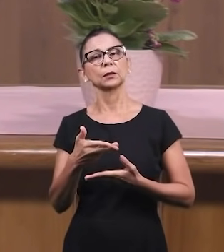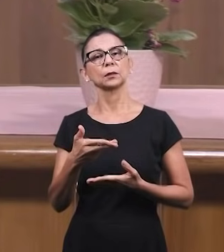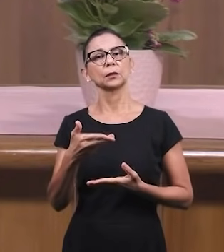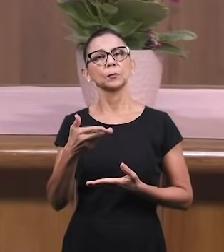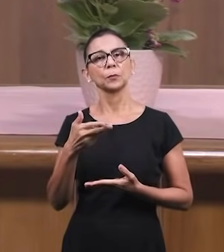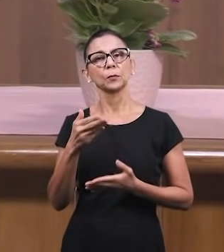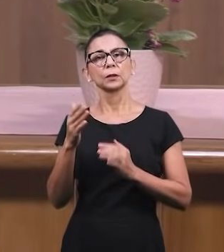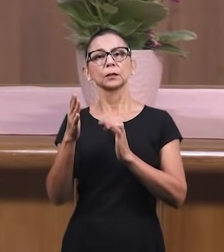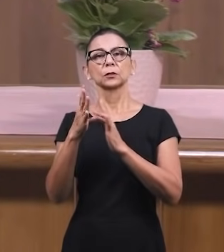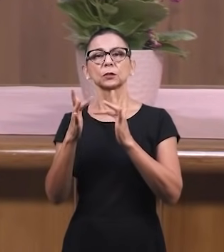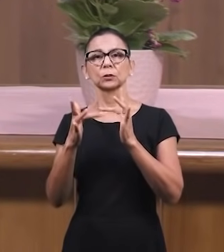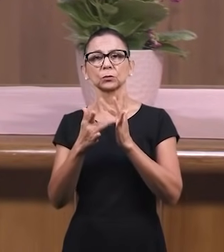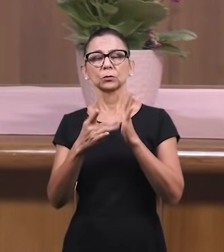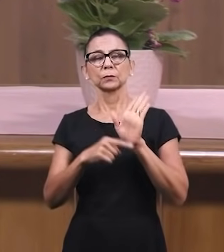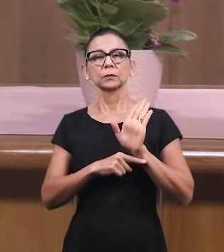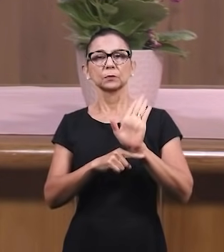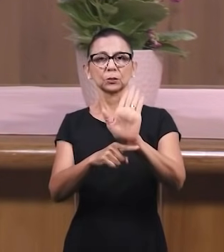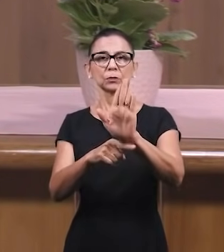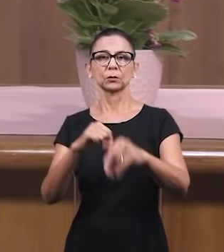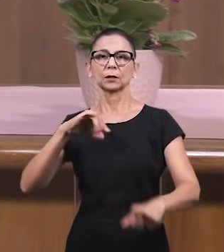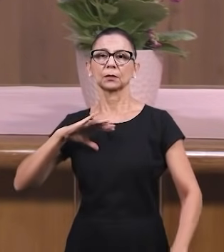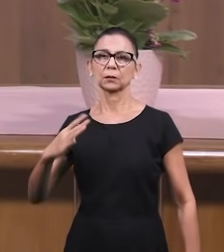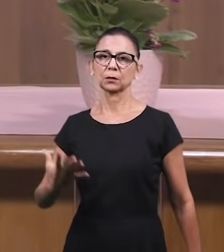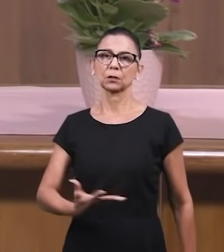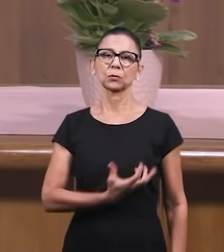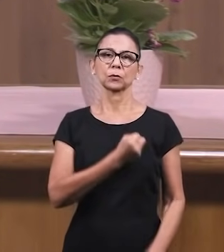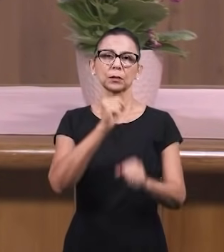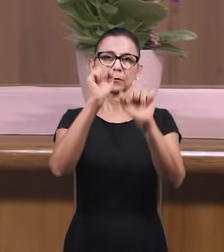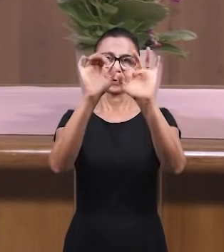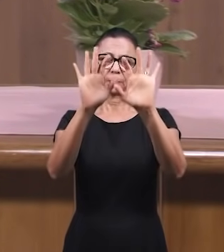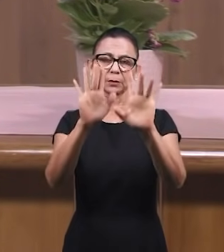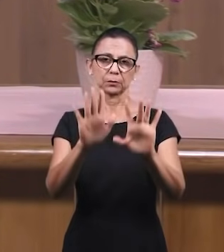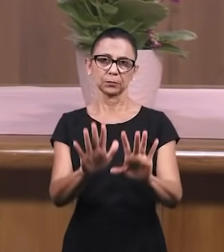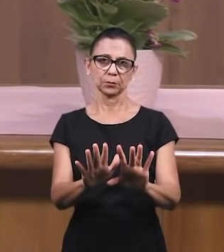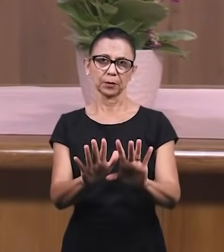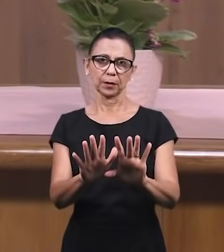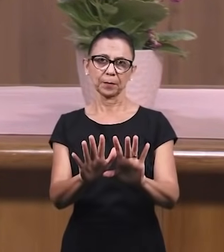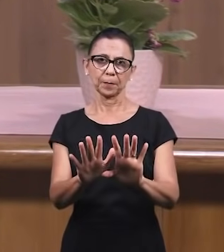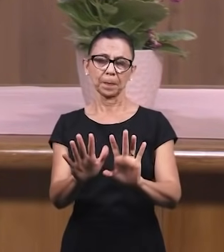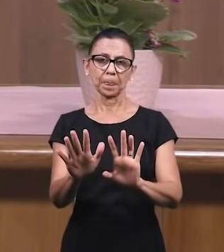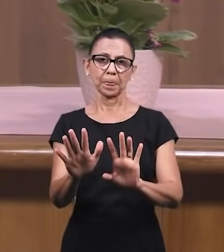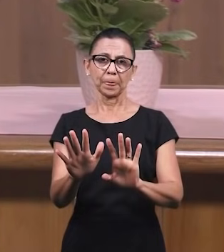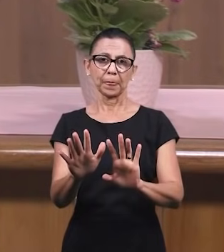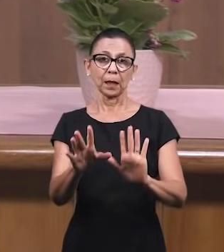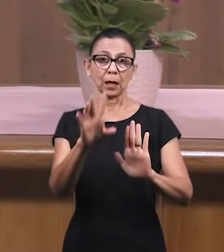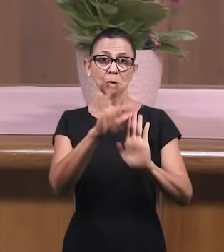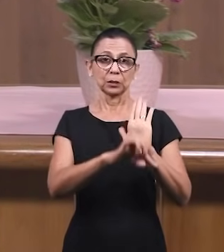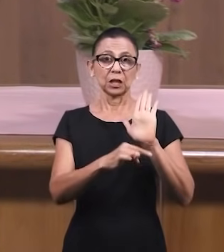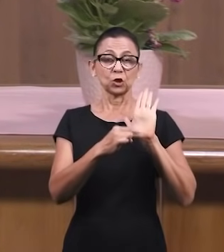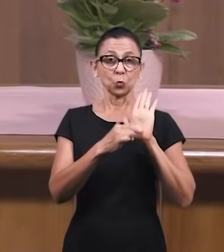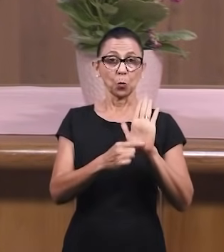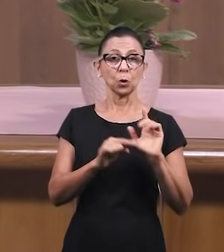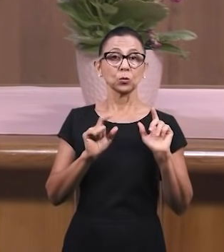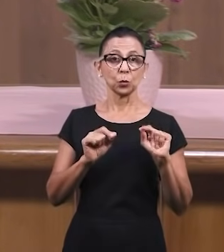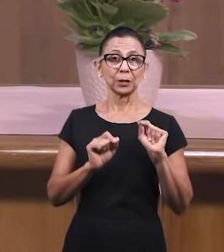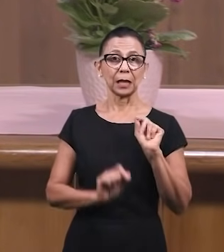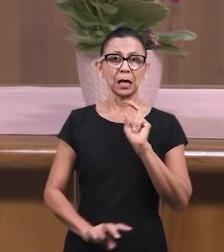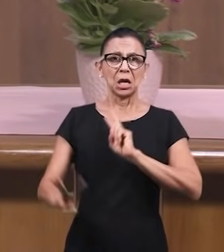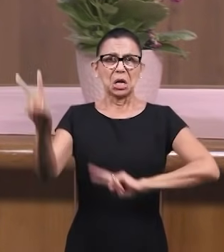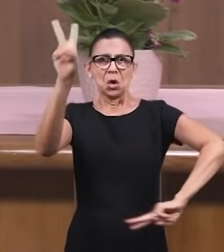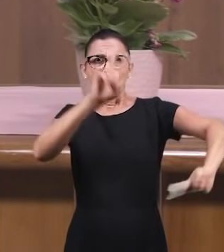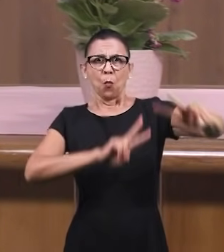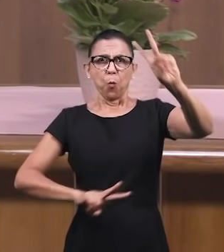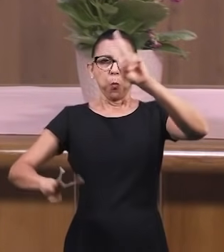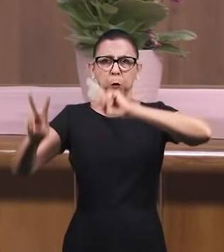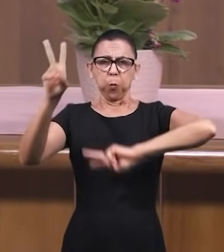vai estender a sua mão, vai te salvar, vai te abençoar. O vento não tinha acabado, a luta na